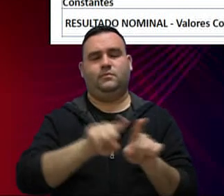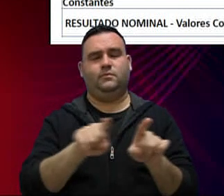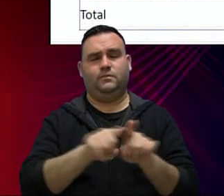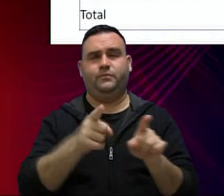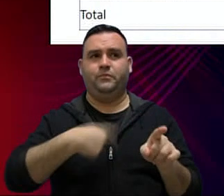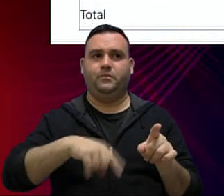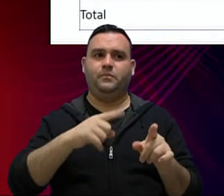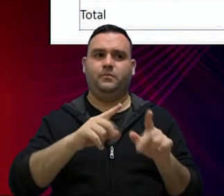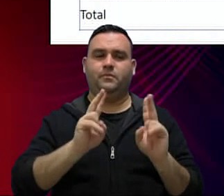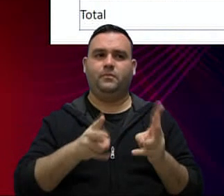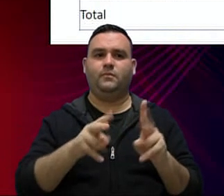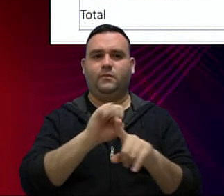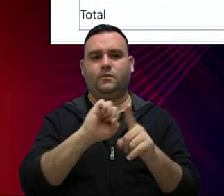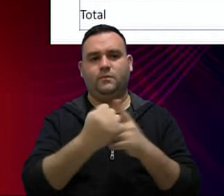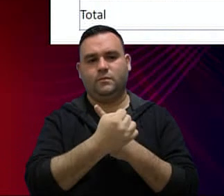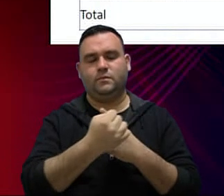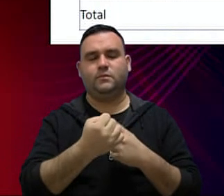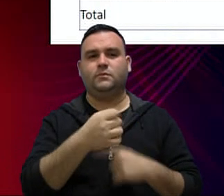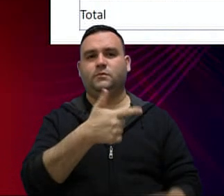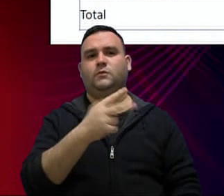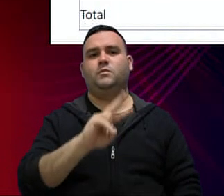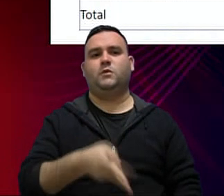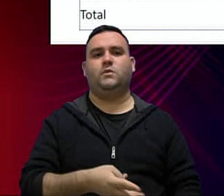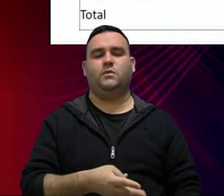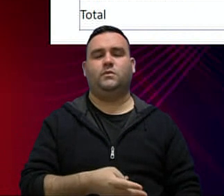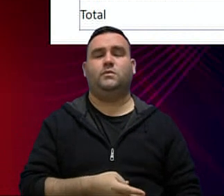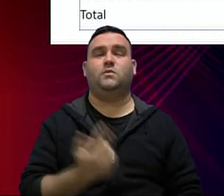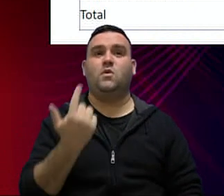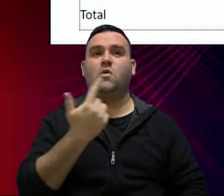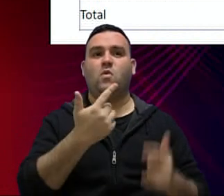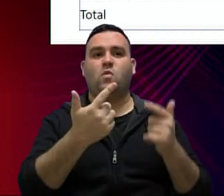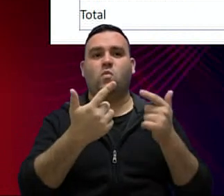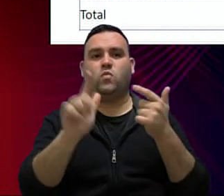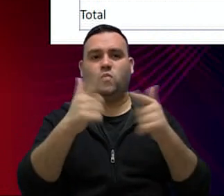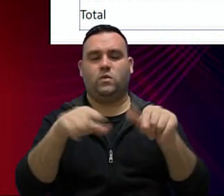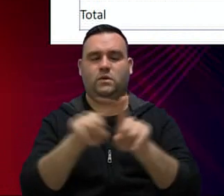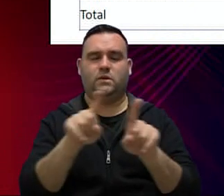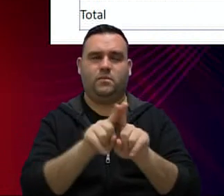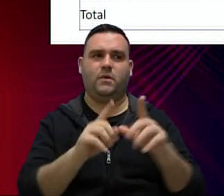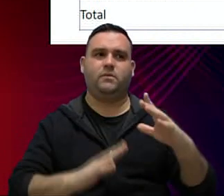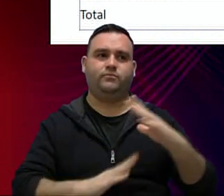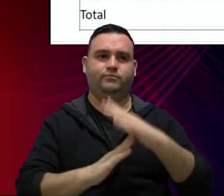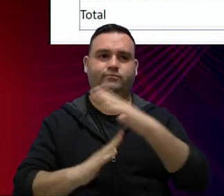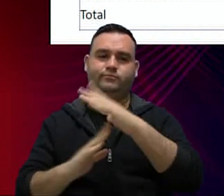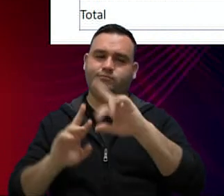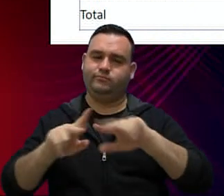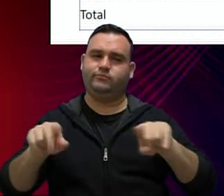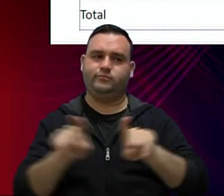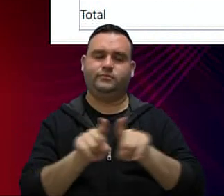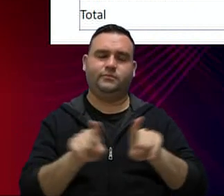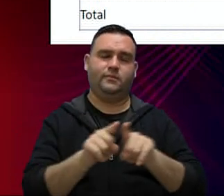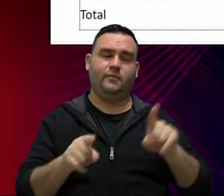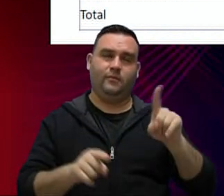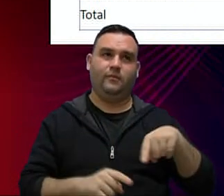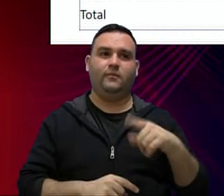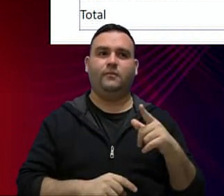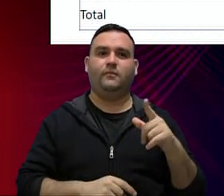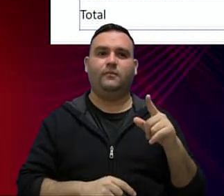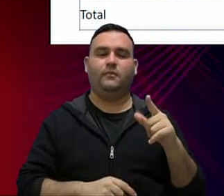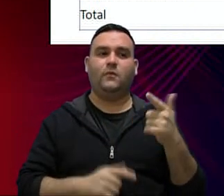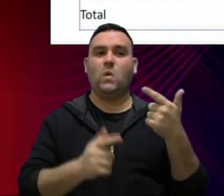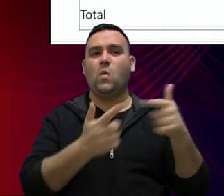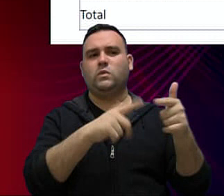e geralmente na gente colocando assistência social 12 milhões também é outros passivos contingentes que são as